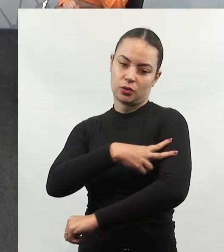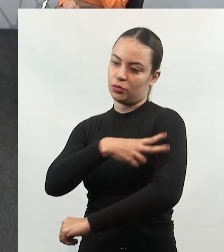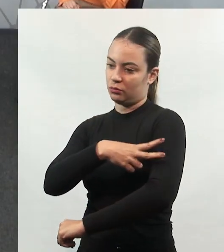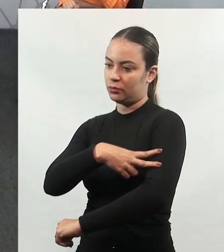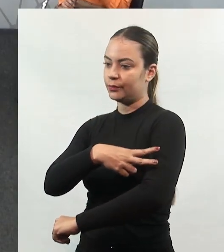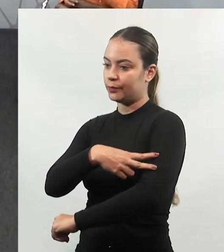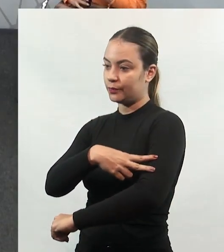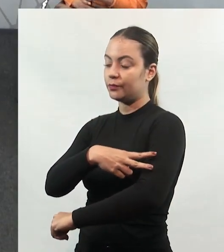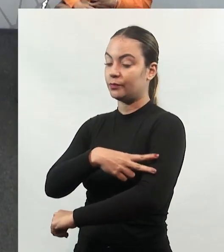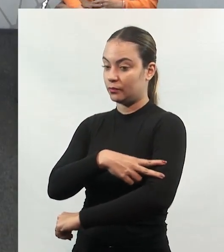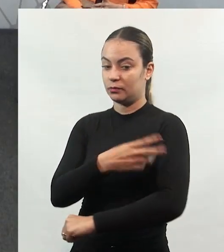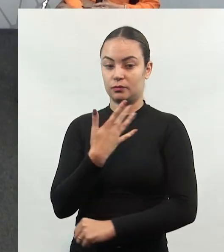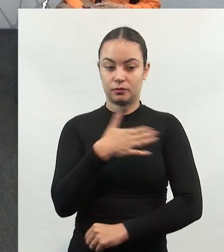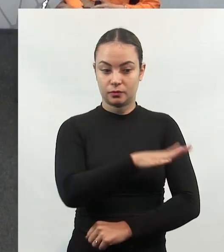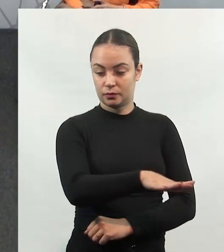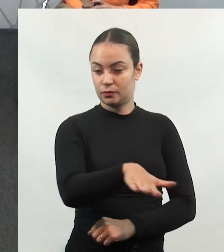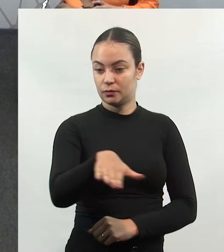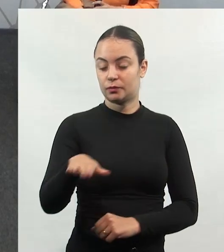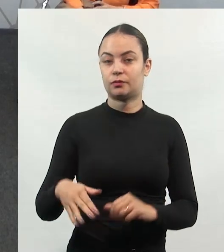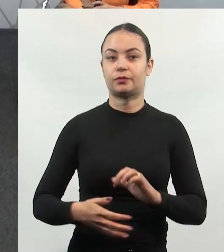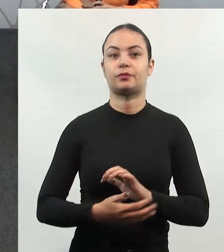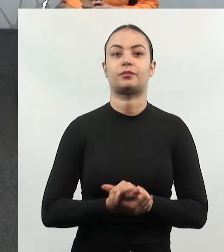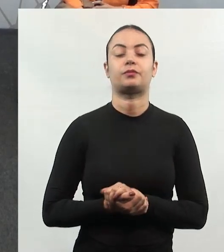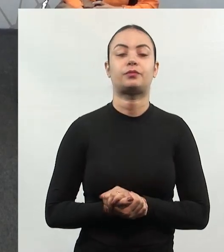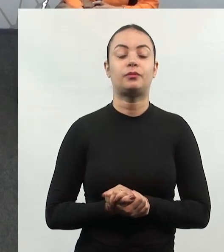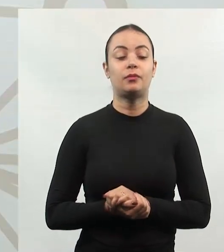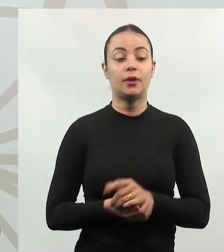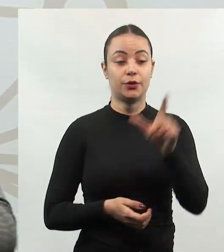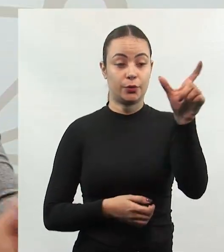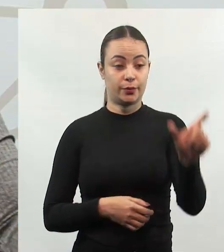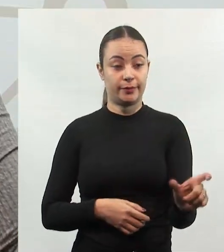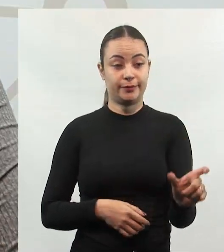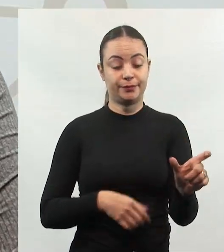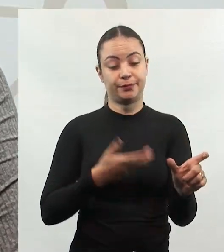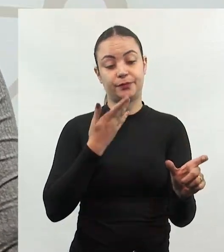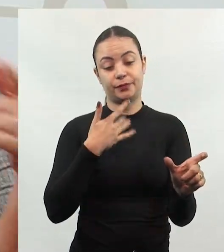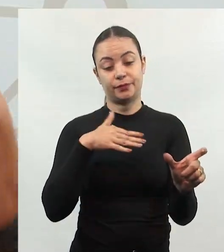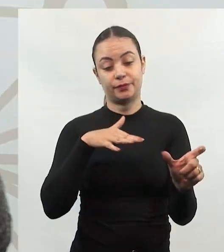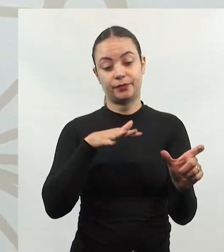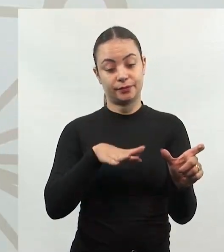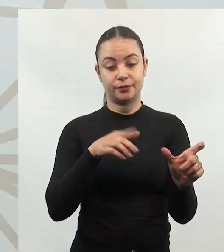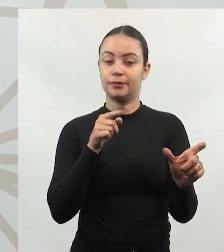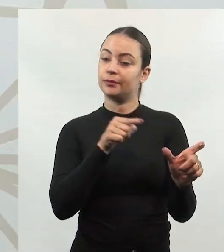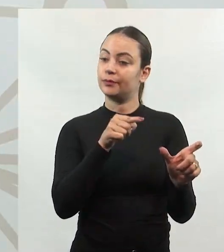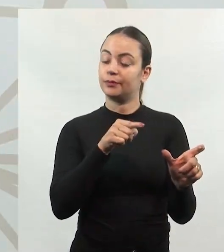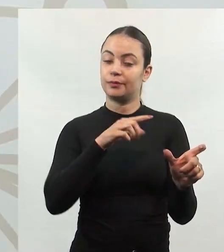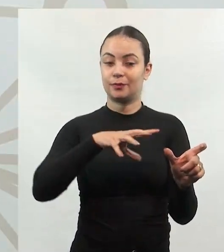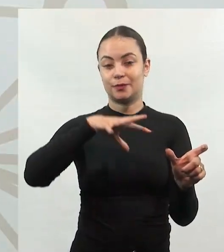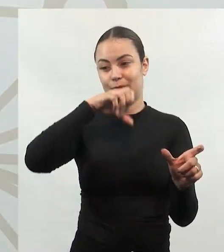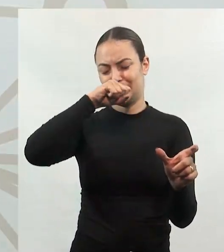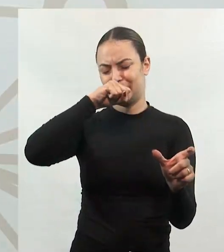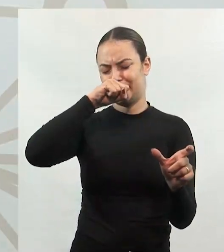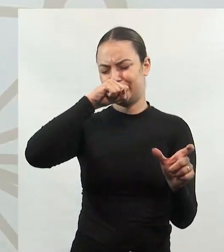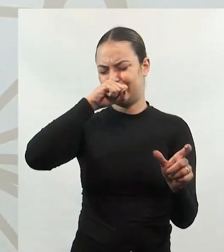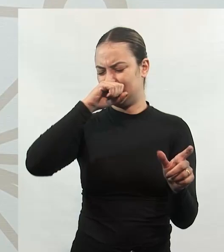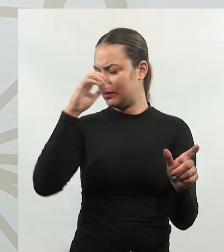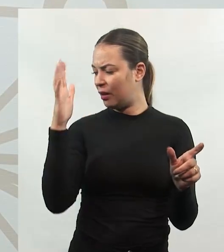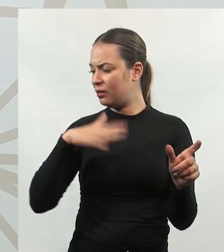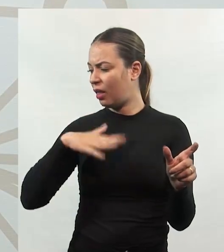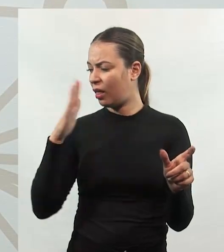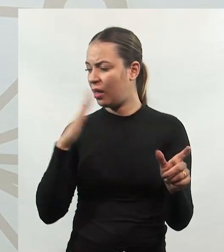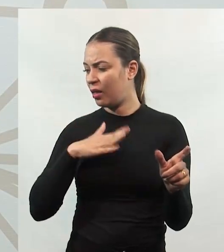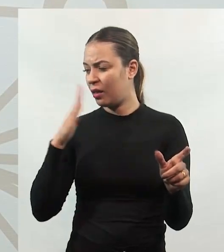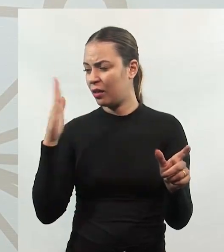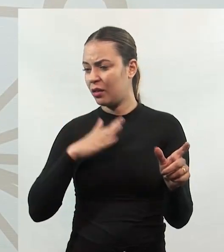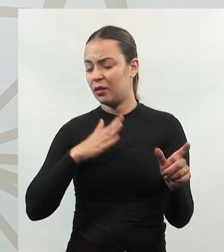para ele. Você tocou num assunto muito importante que me trouxe a lembrar-me por que eu não